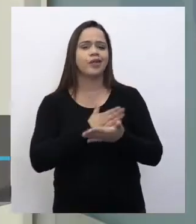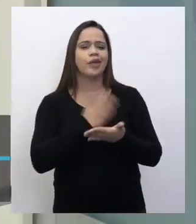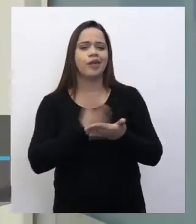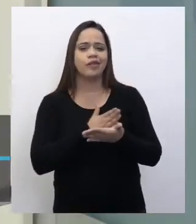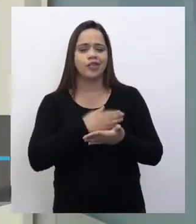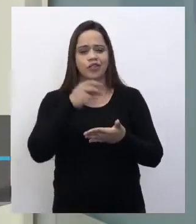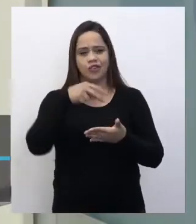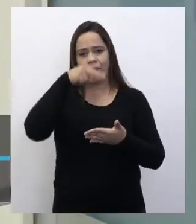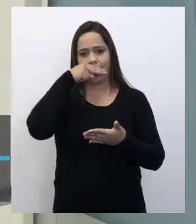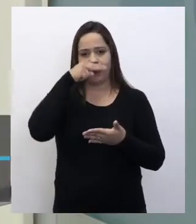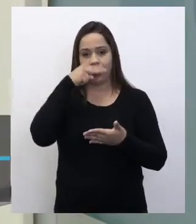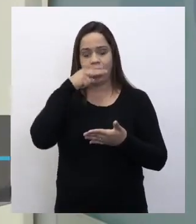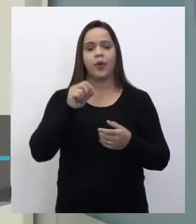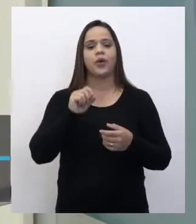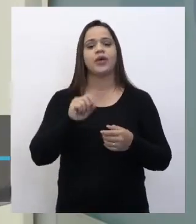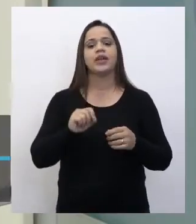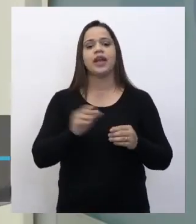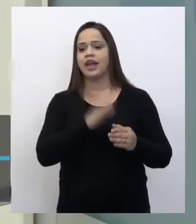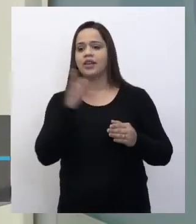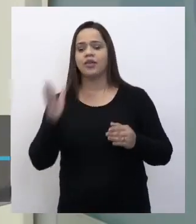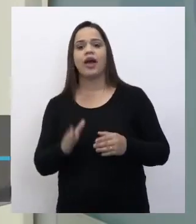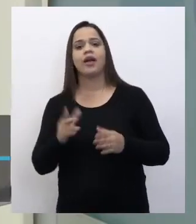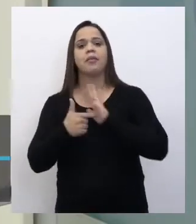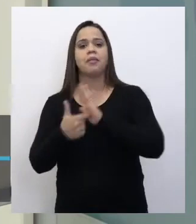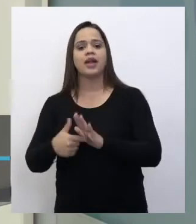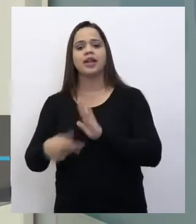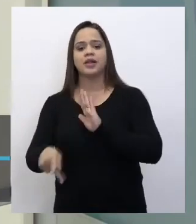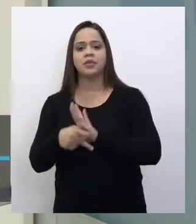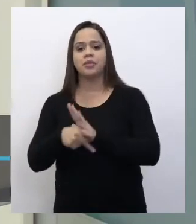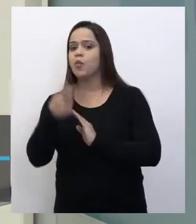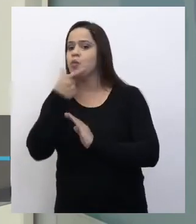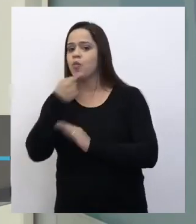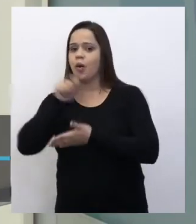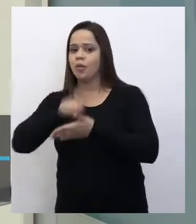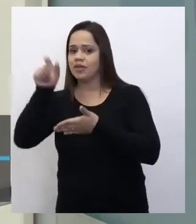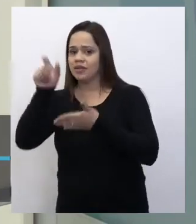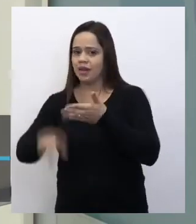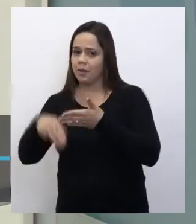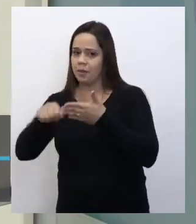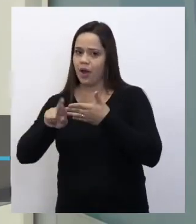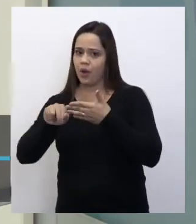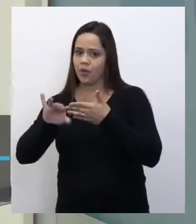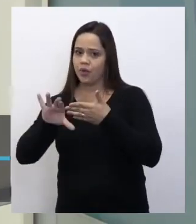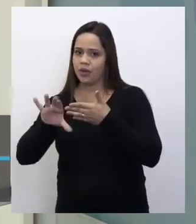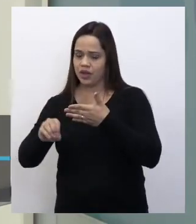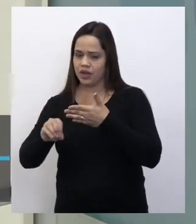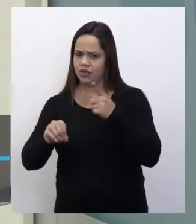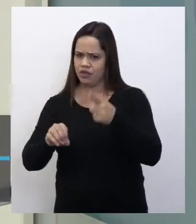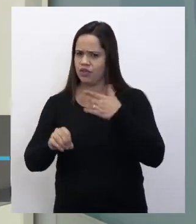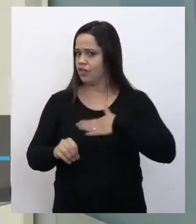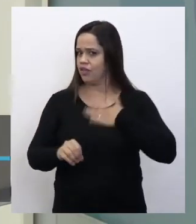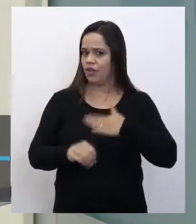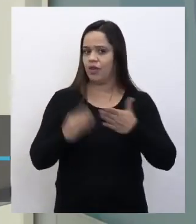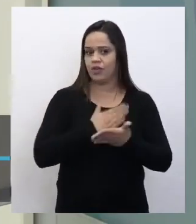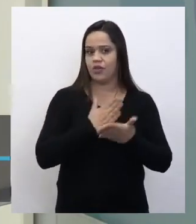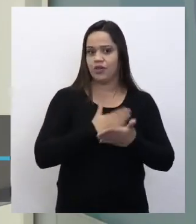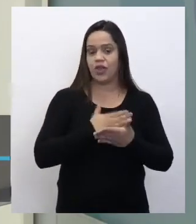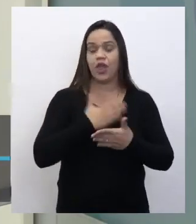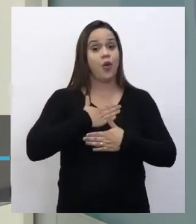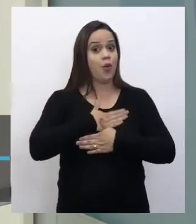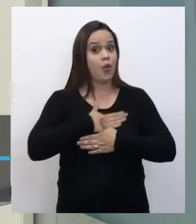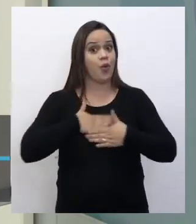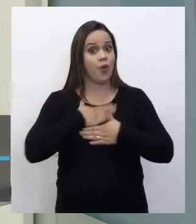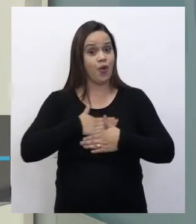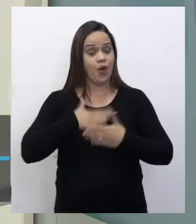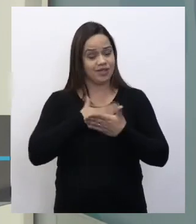e que do nada aparece o Maurício de Souza lá? No meio da história. É mais ou menos isso. Vocês gostam de gibizinho da Mônica? Eu adoro. Ah, eu amo.